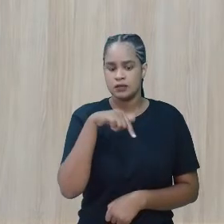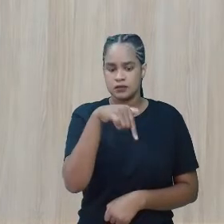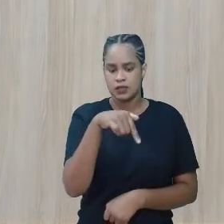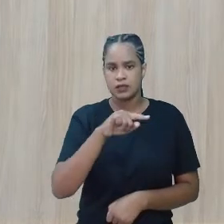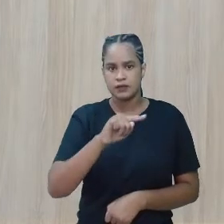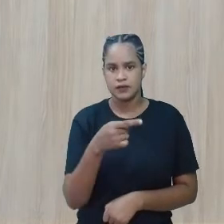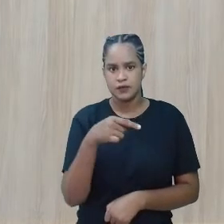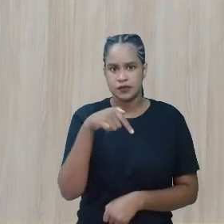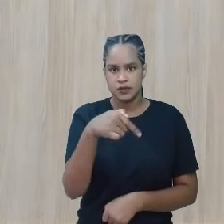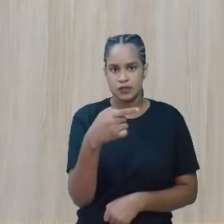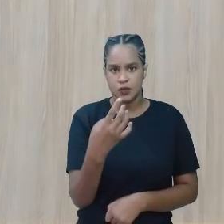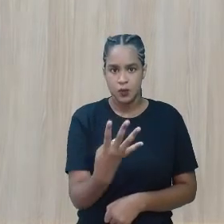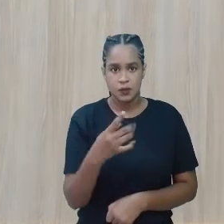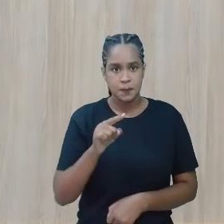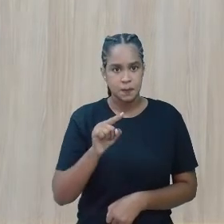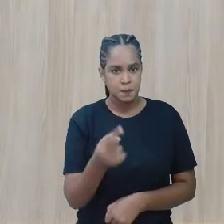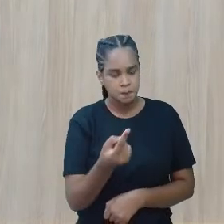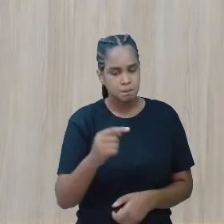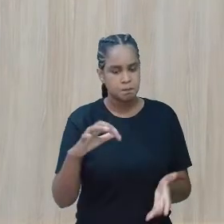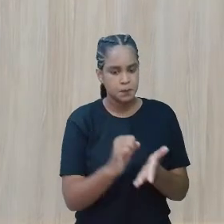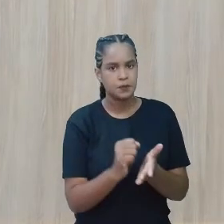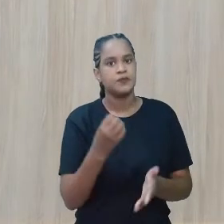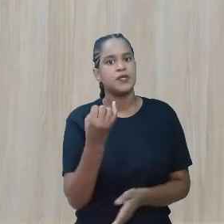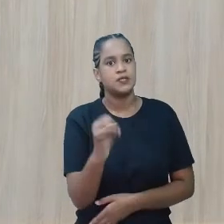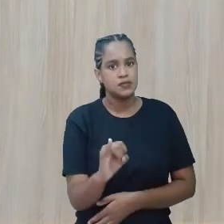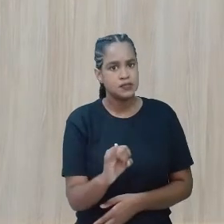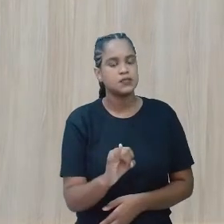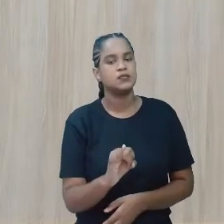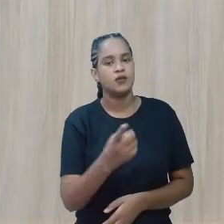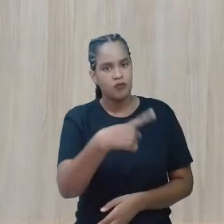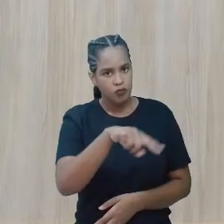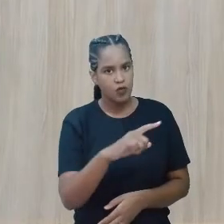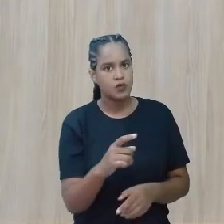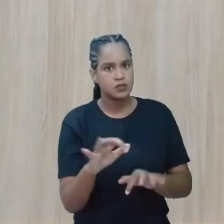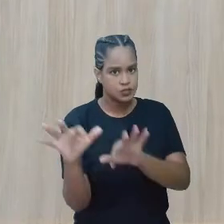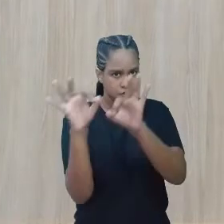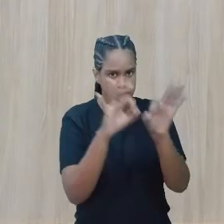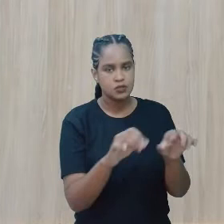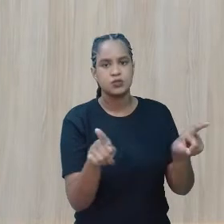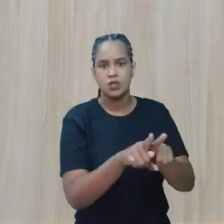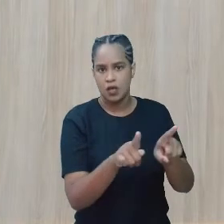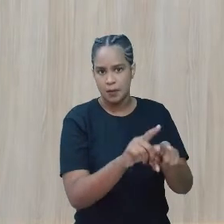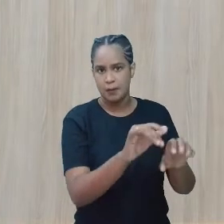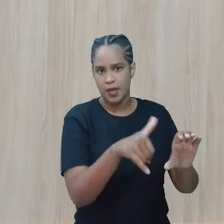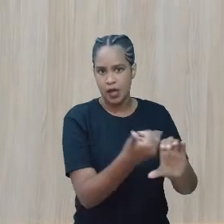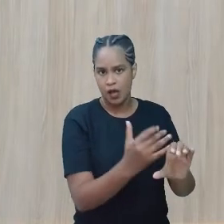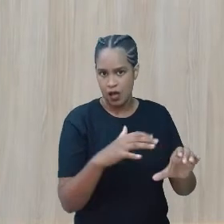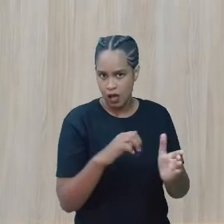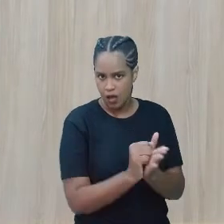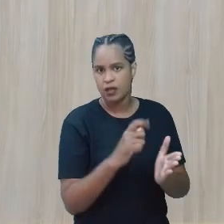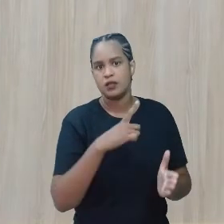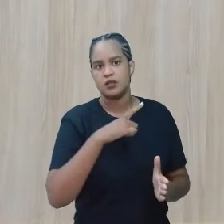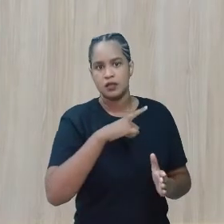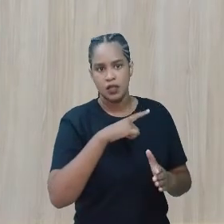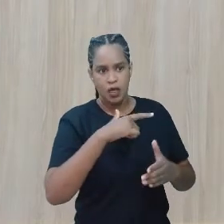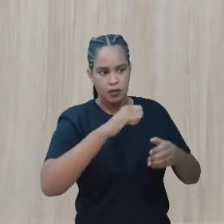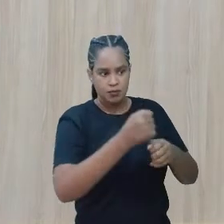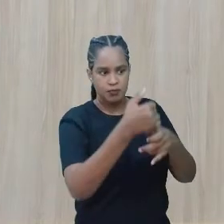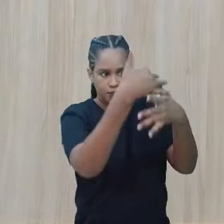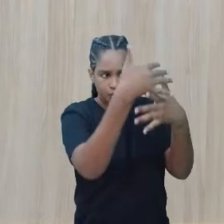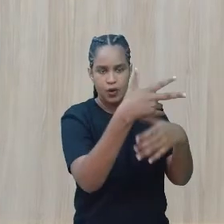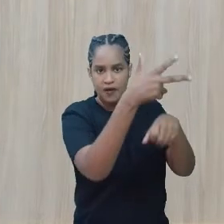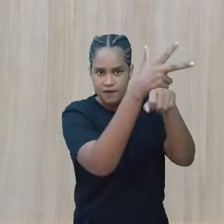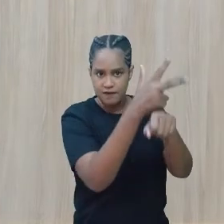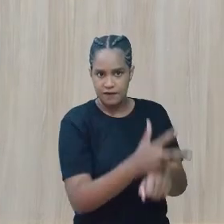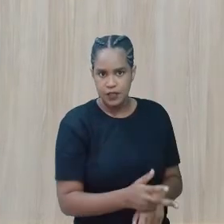mil inscritos, tá bom? Então, se você está acompanhando essa aula, se inscreve lá no canal. Tem uma playlist lá, a playlist do 8º ano,